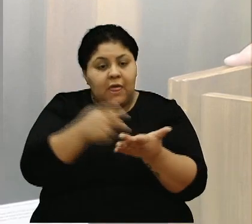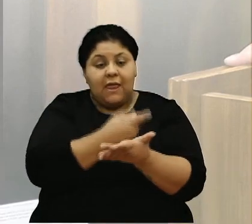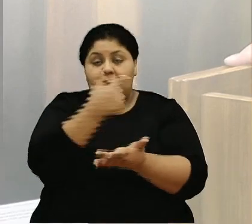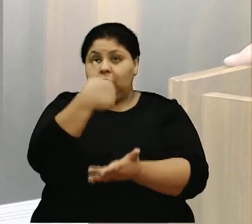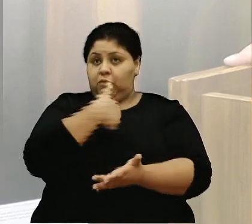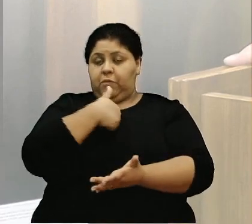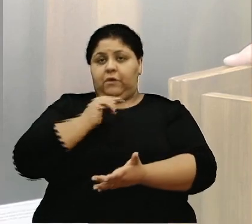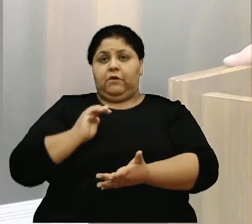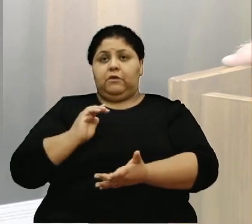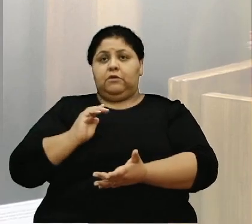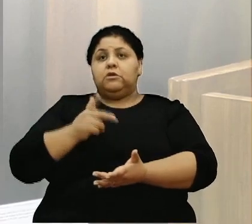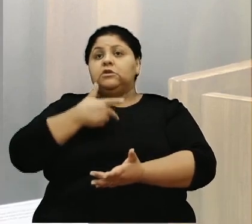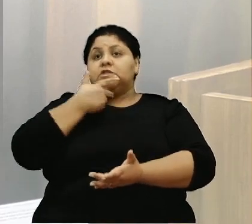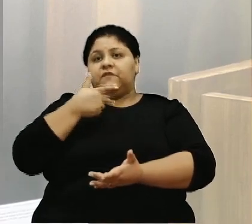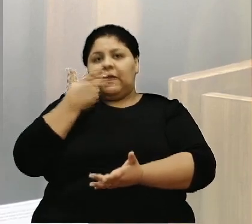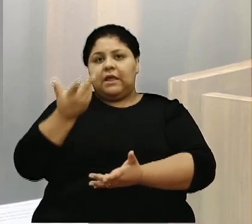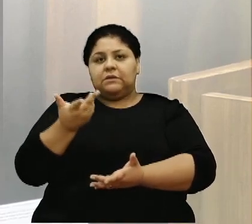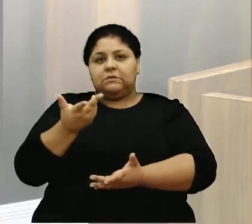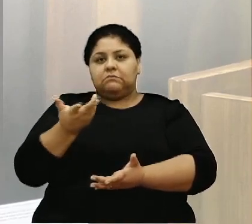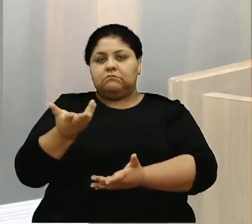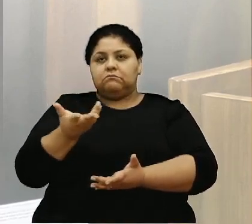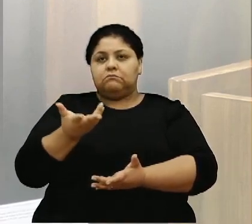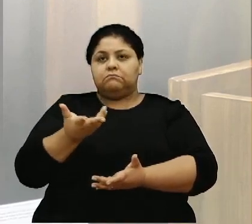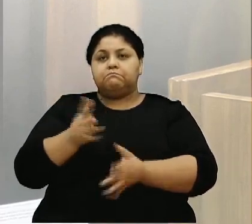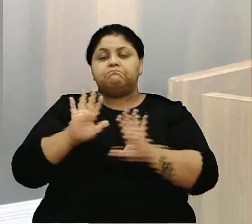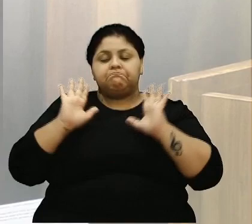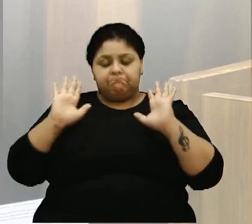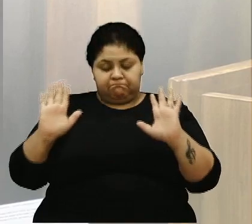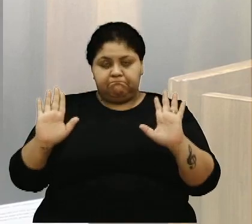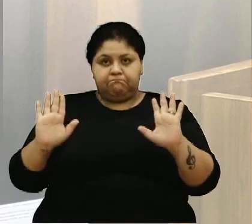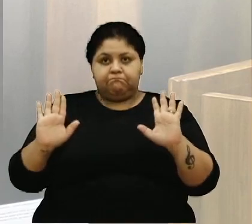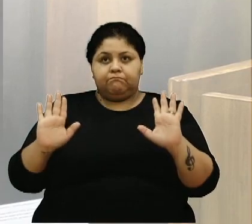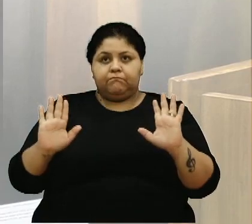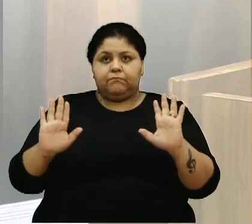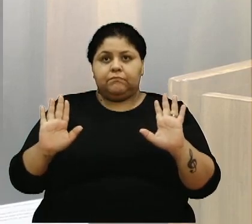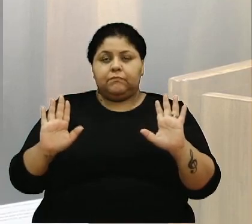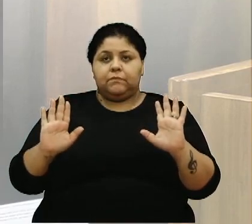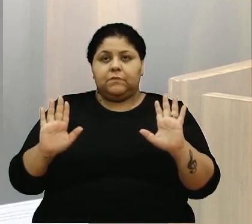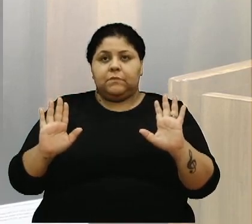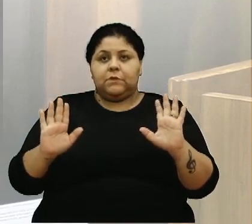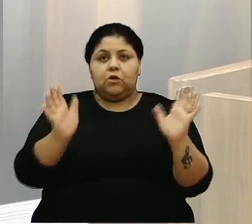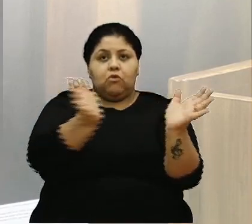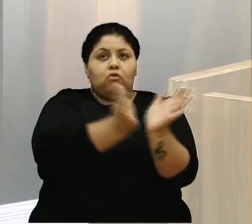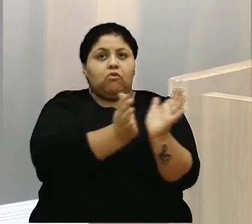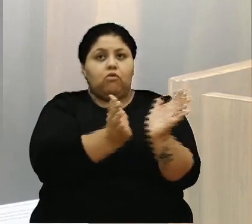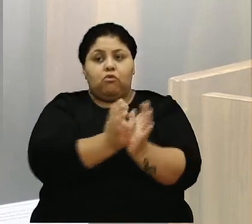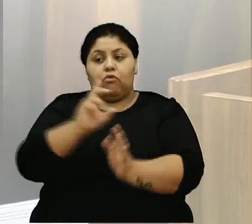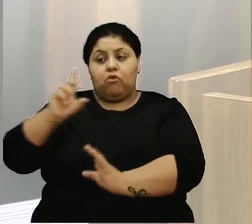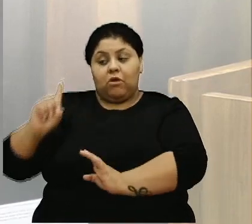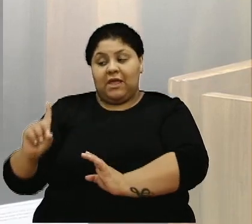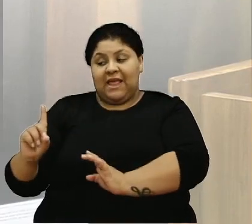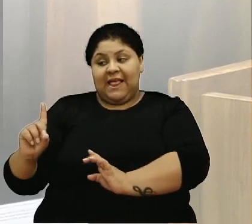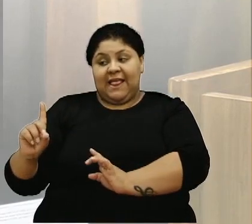parte se fizesse dessa forma. Bueno, os colegas da extrema-direita, eles têm que